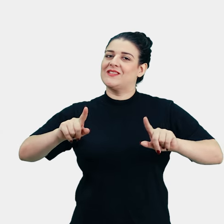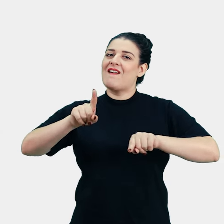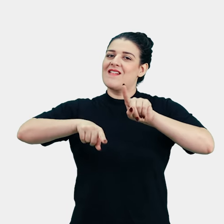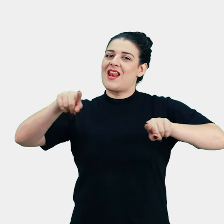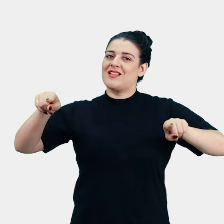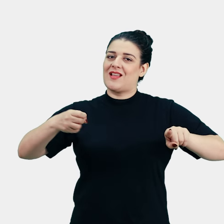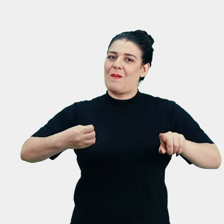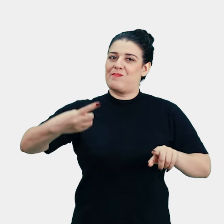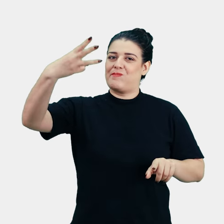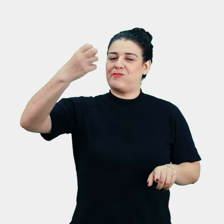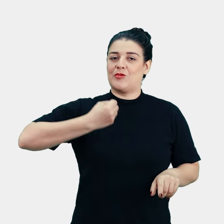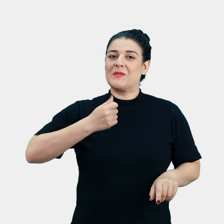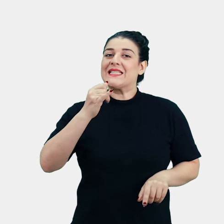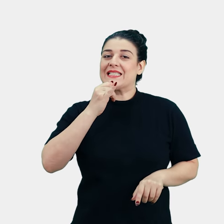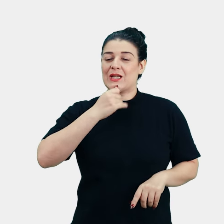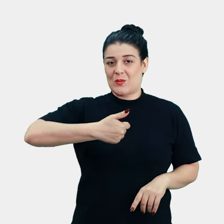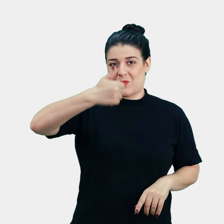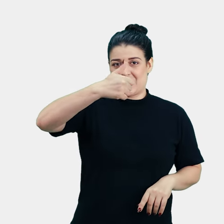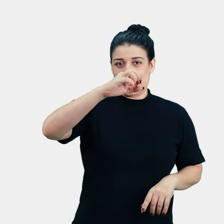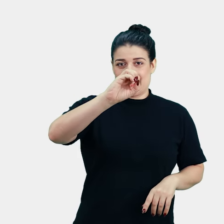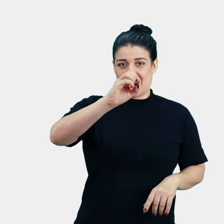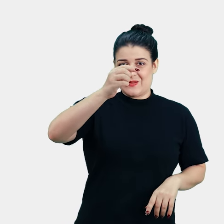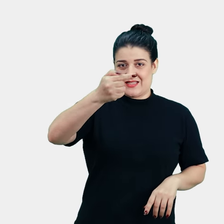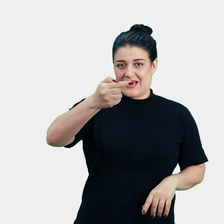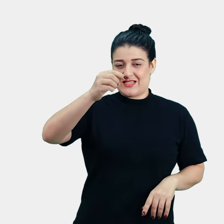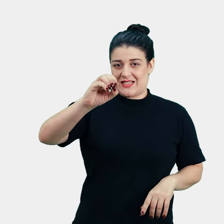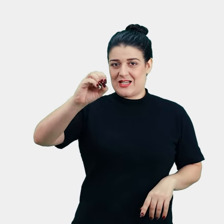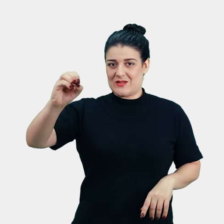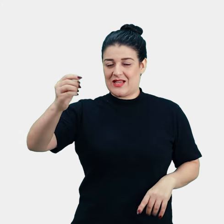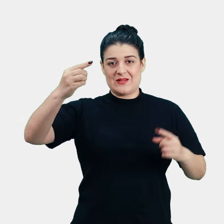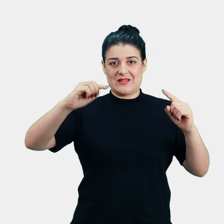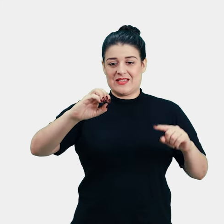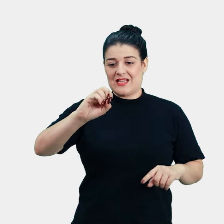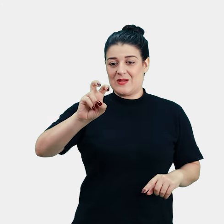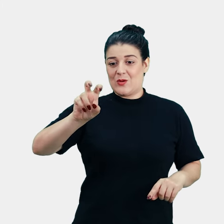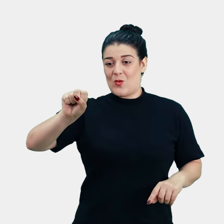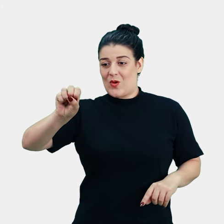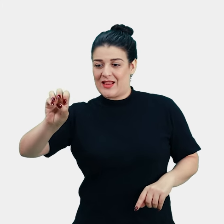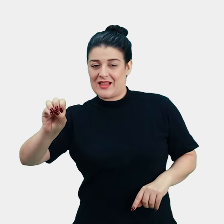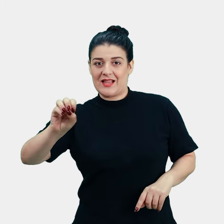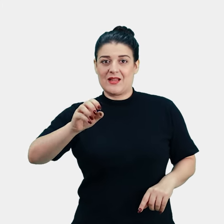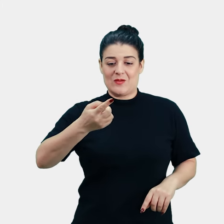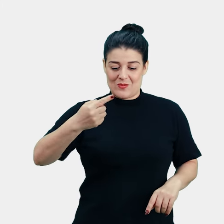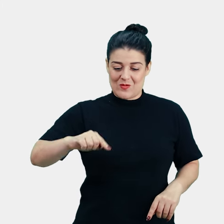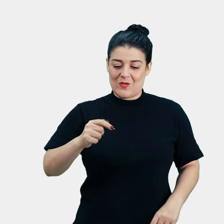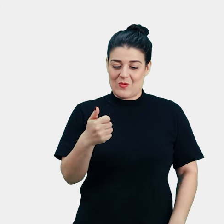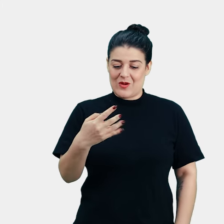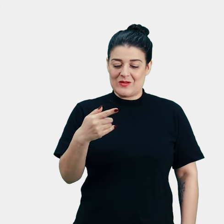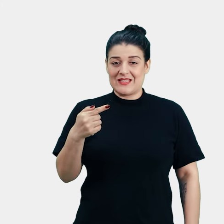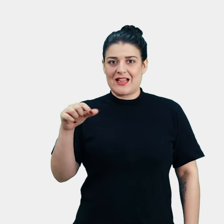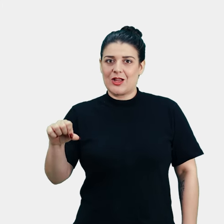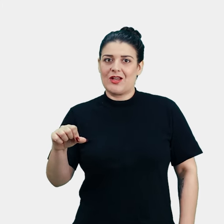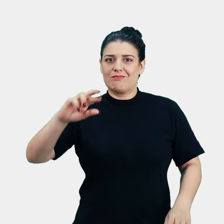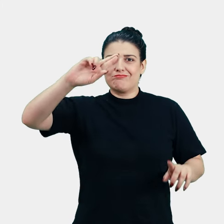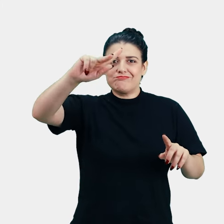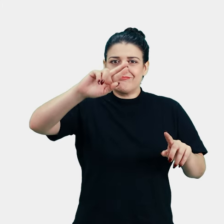variação desses números. Por exemplo, o primeiro é 0700, o outro é 0580, o outro é 1479.